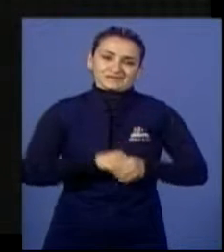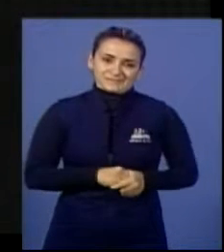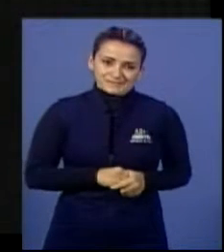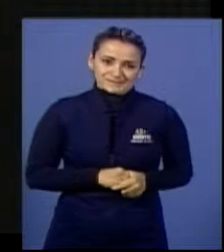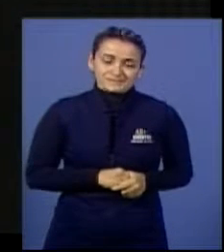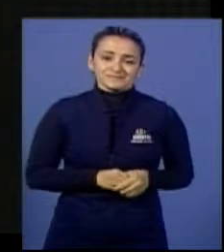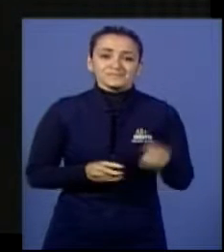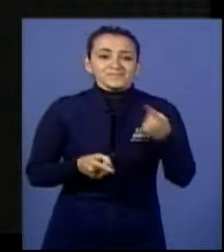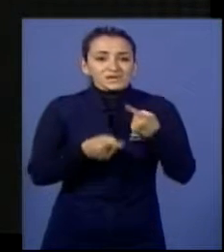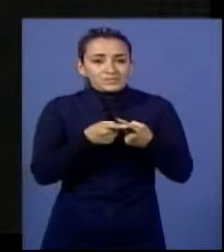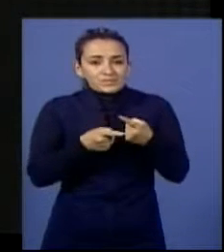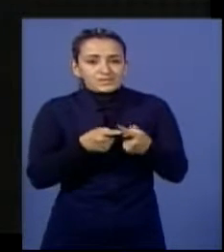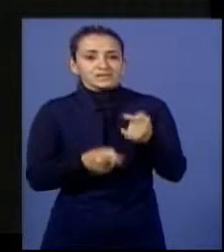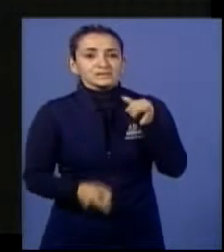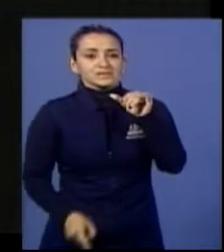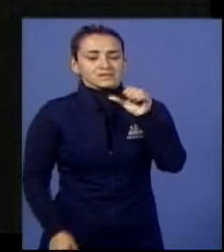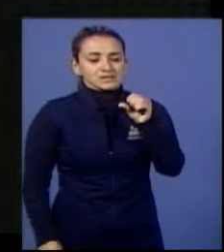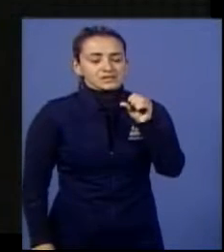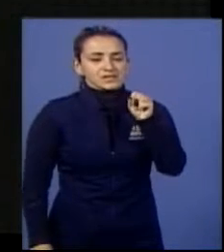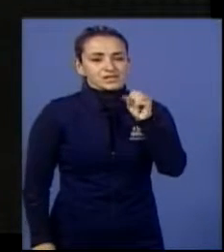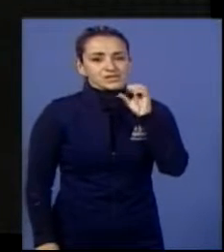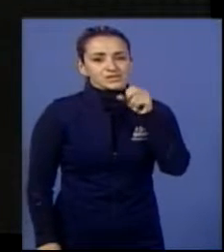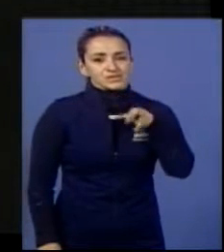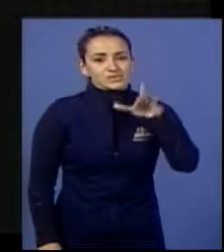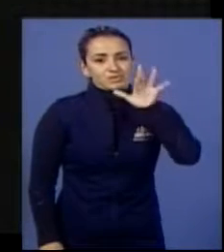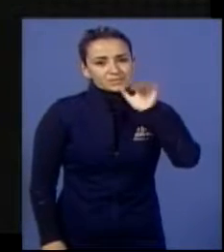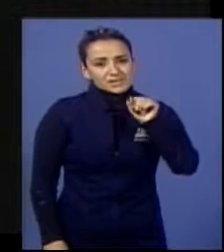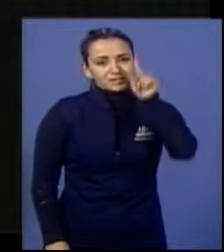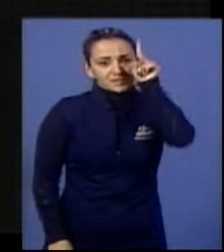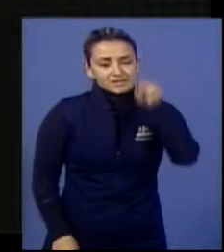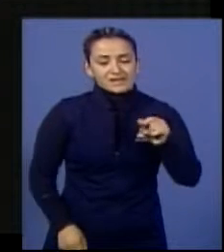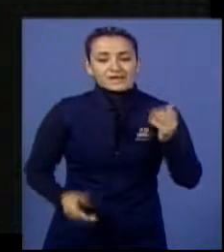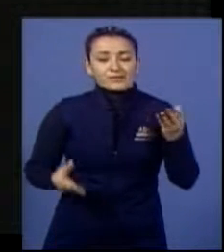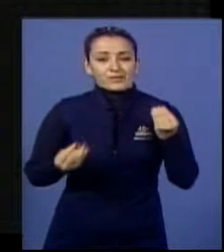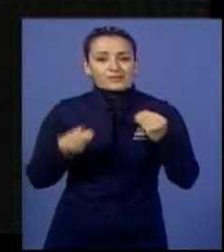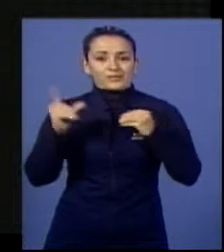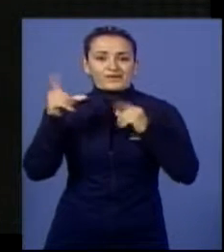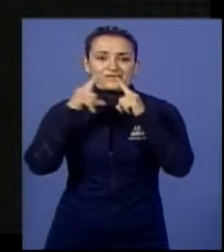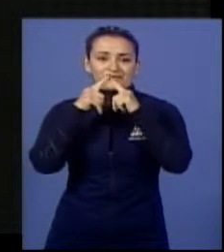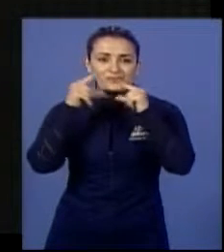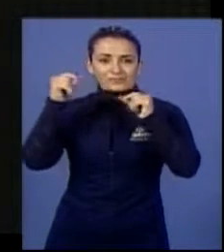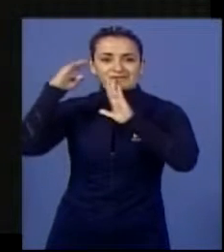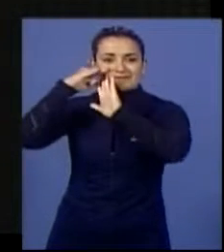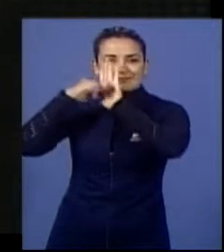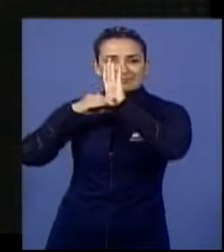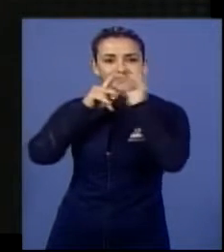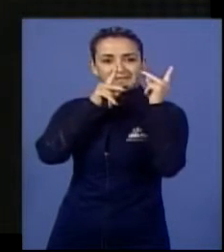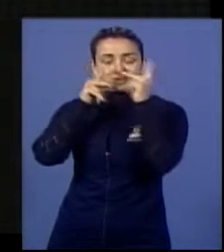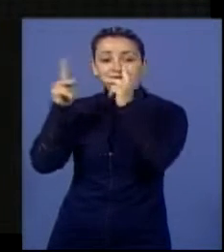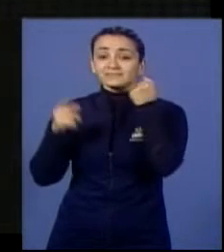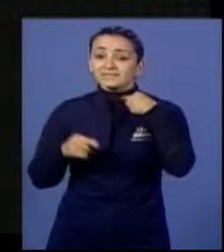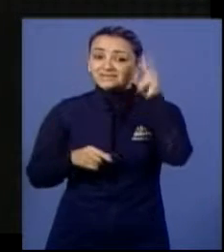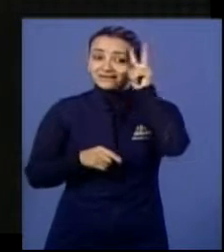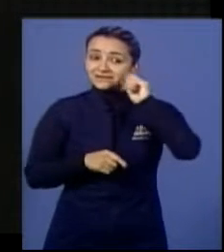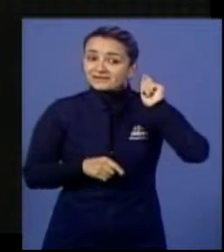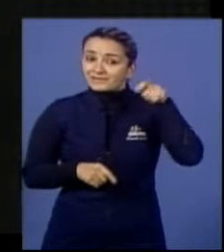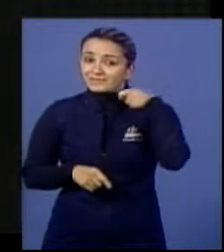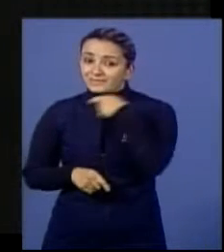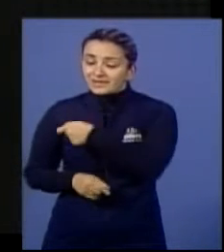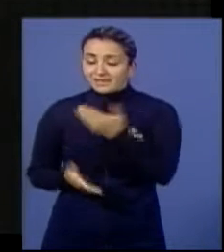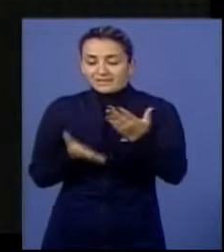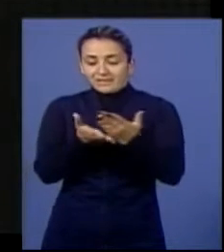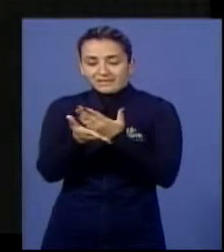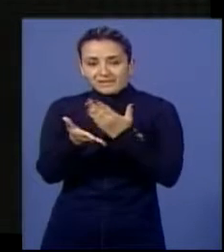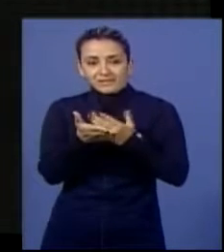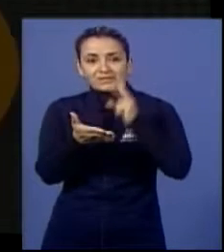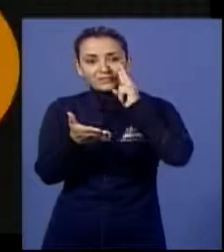que eles apresentam é a isomeria de função. Então, você vai caracterizando tipos de isomeria. Dá uma relembrada nesse negócio aqui, tá? Pega um